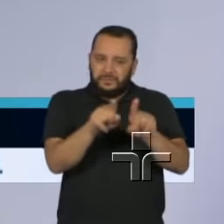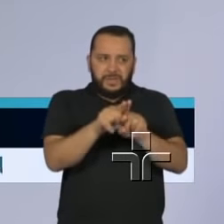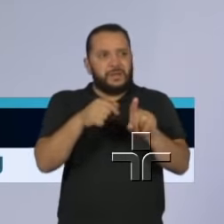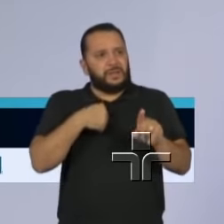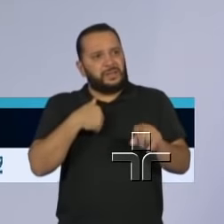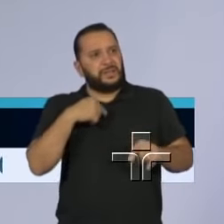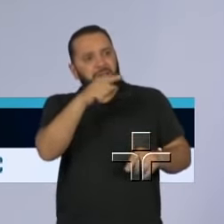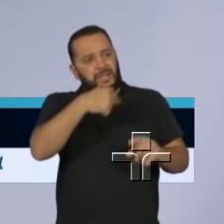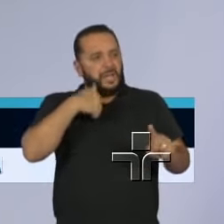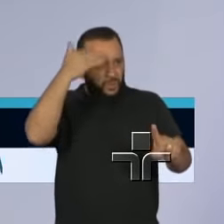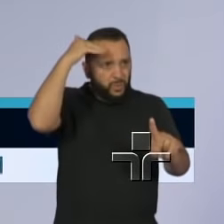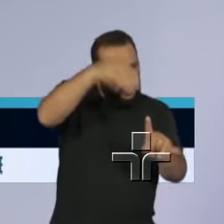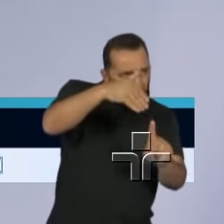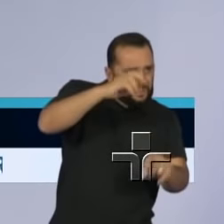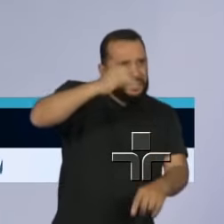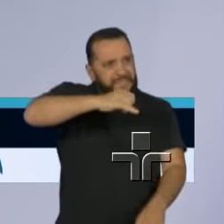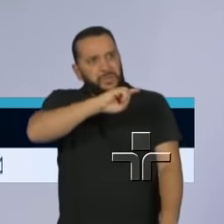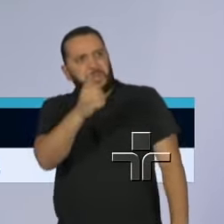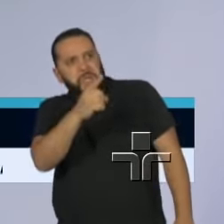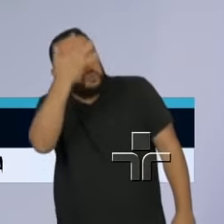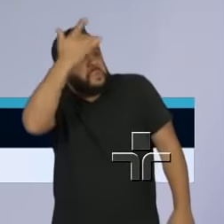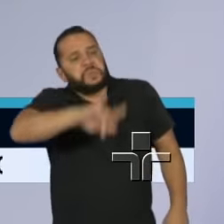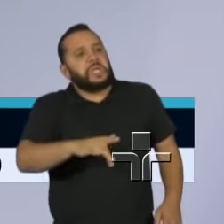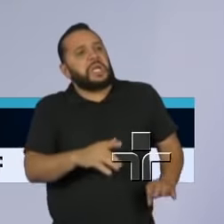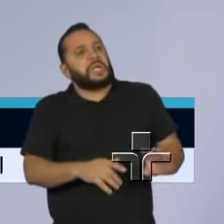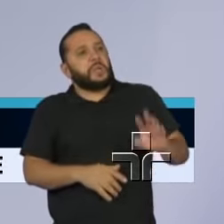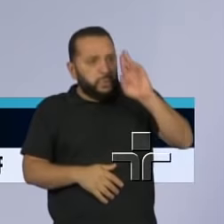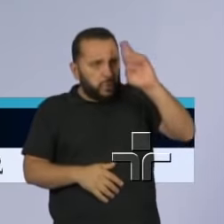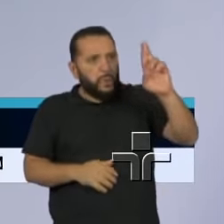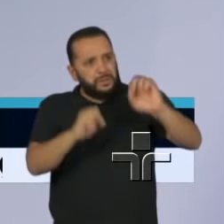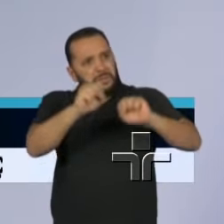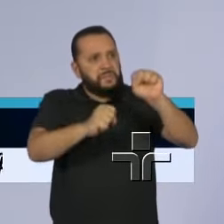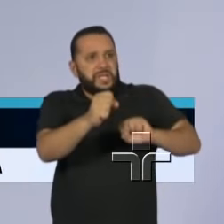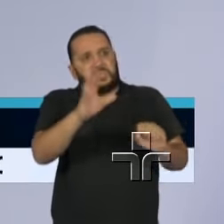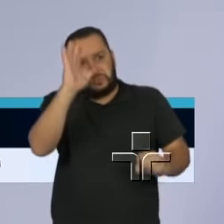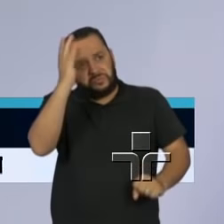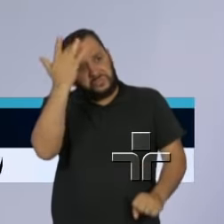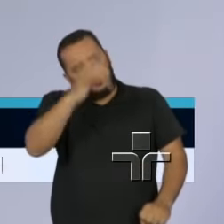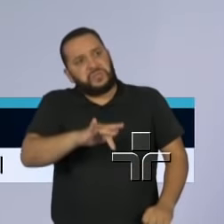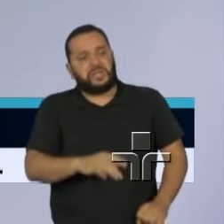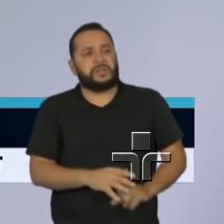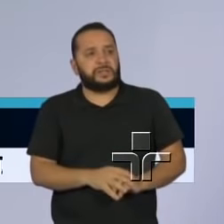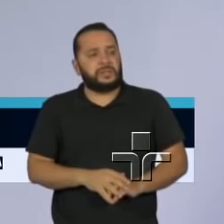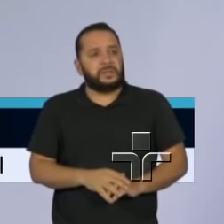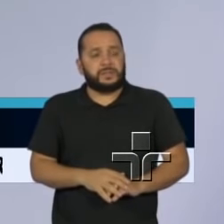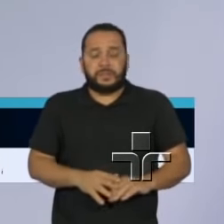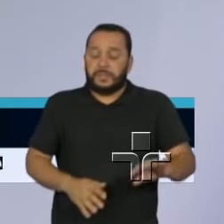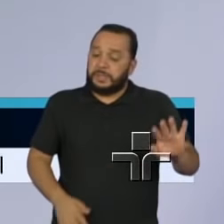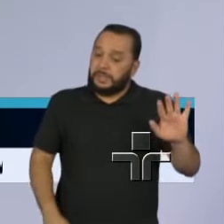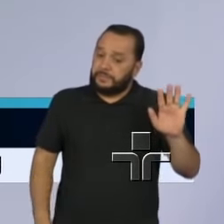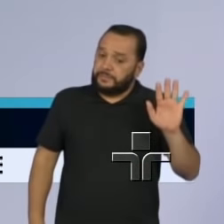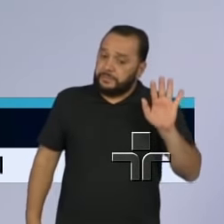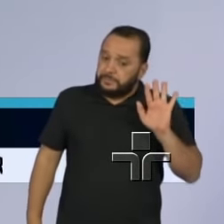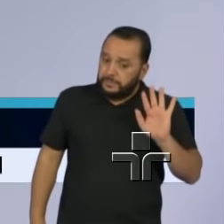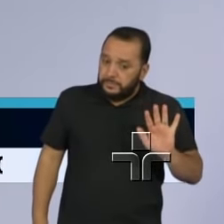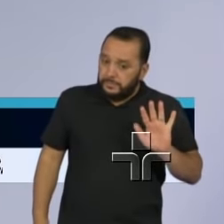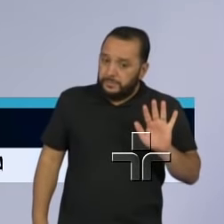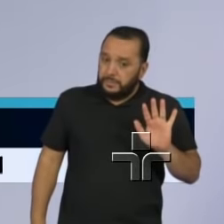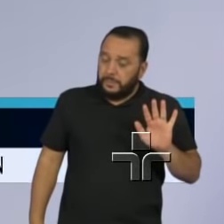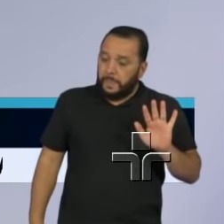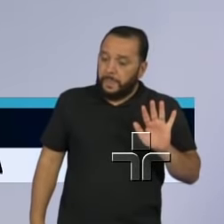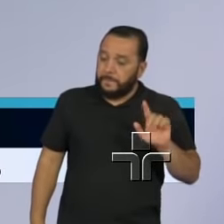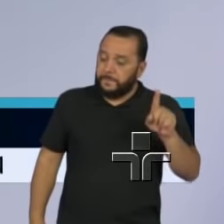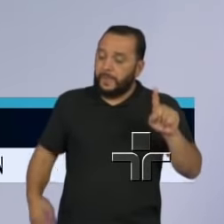se não existiu, do executivo, do Carlos Ghosn. O fato é que o caso,